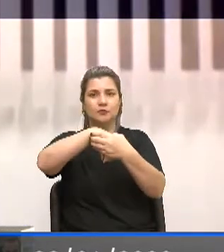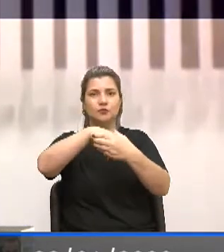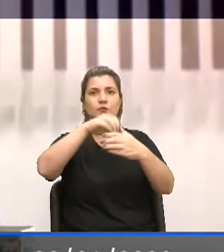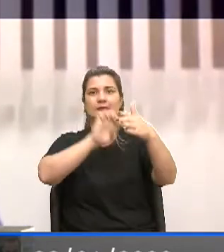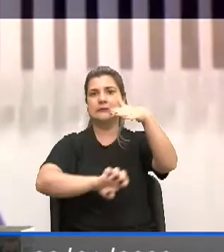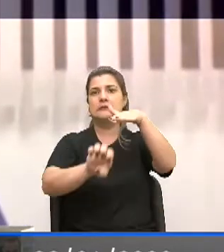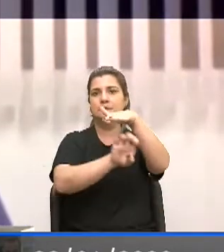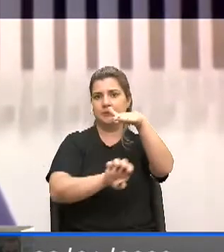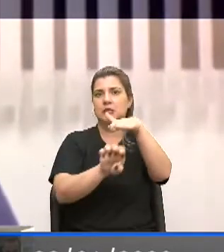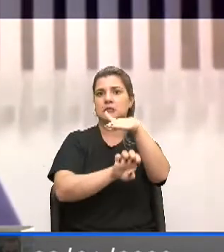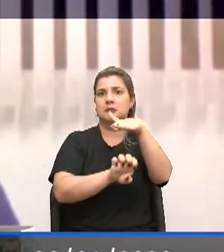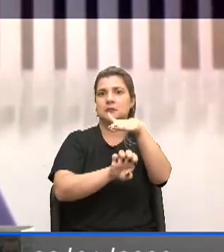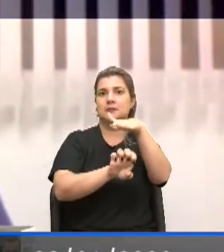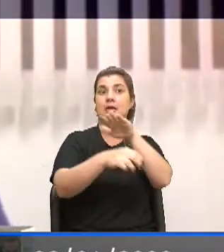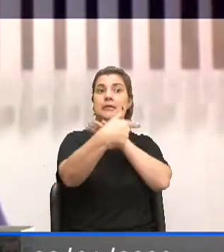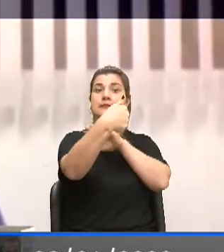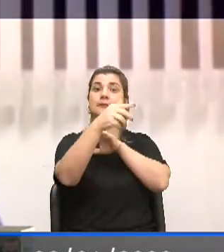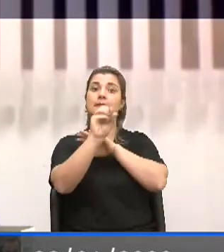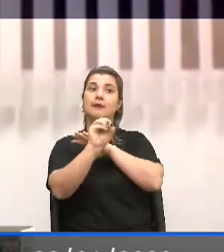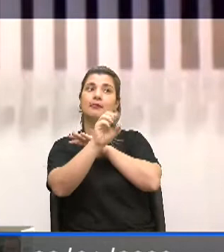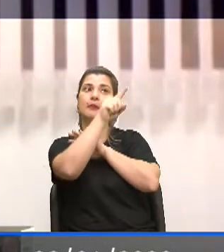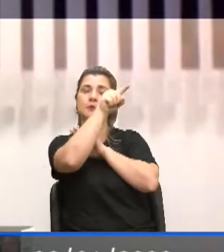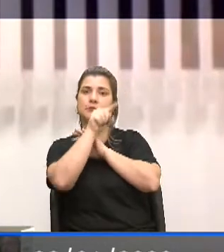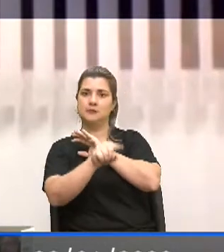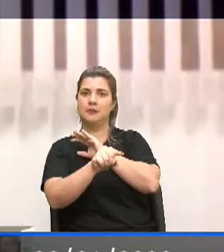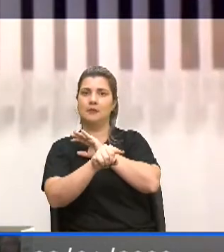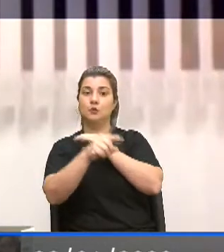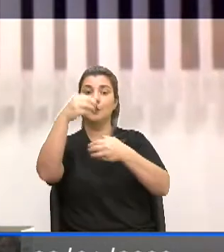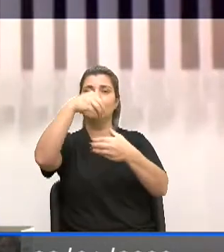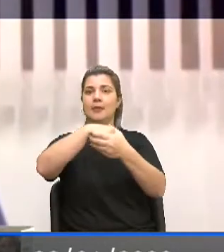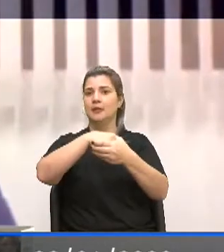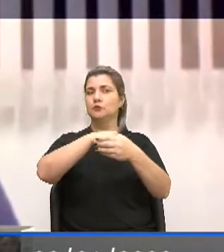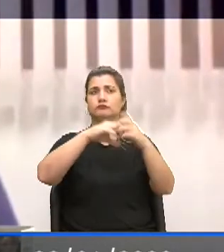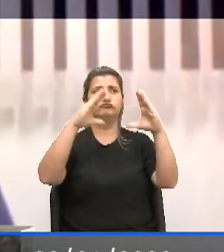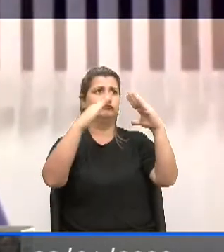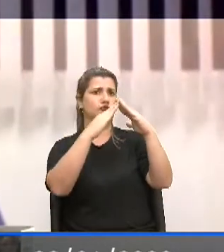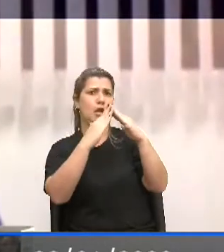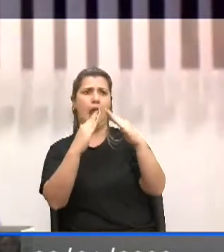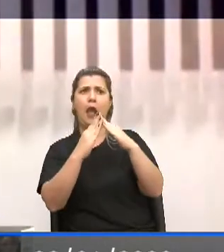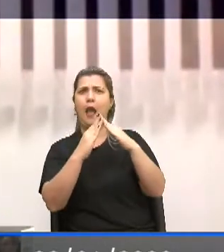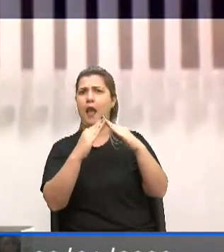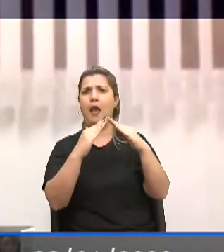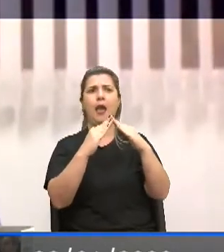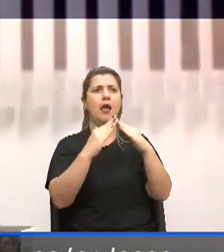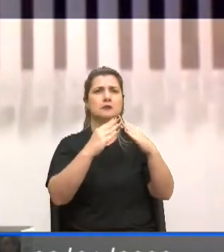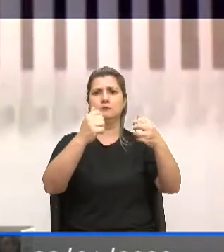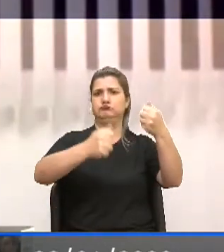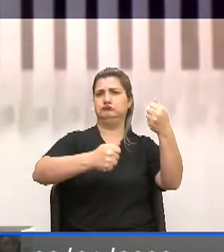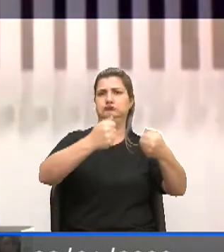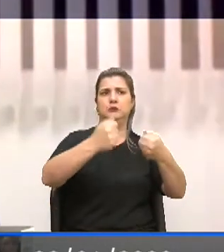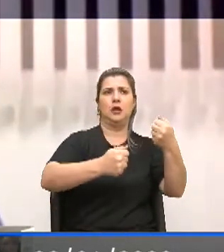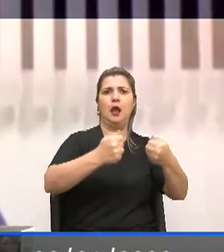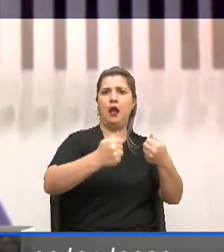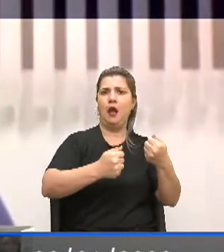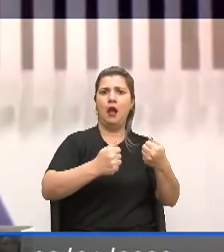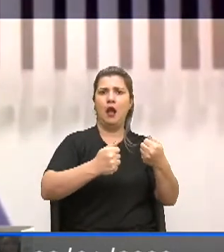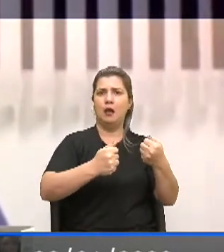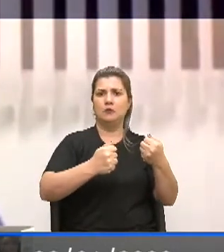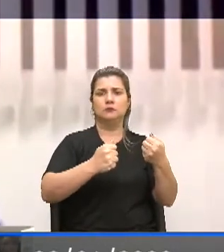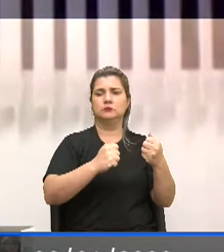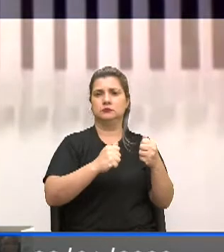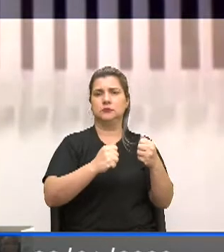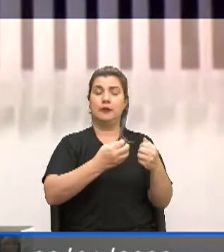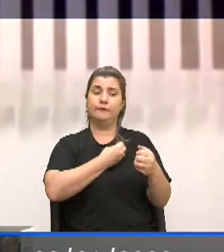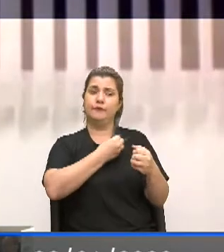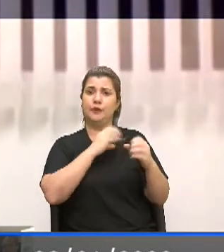70% em seus lares ou no trânsito, né, em convívio comunitário. Então,